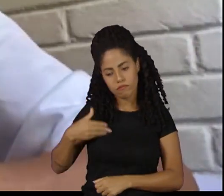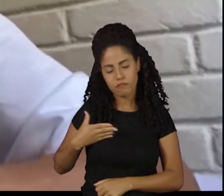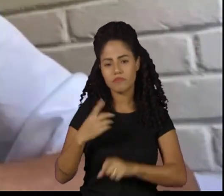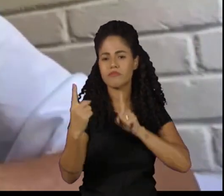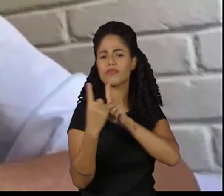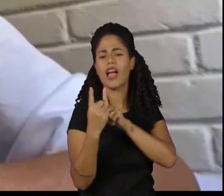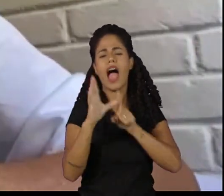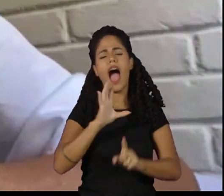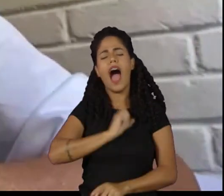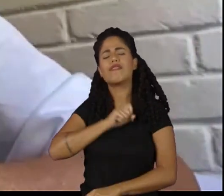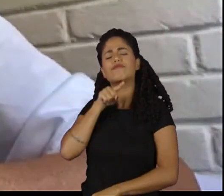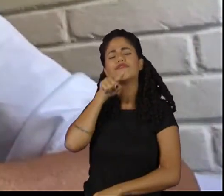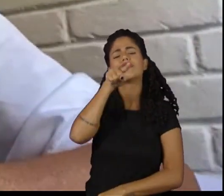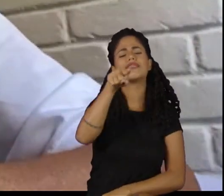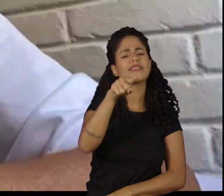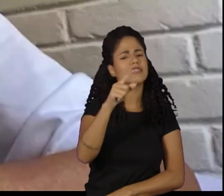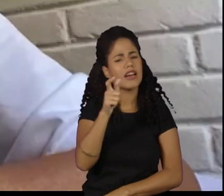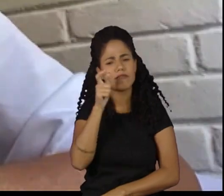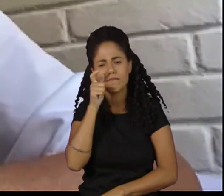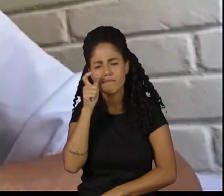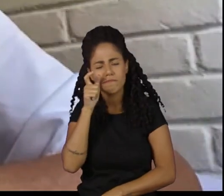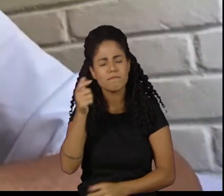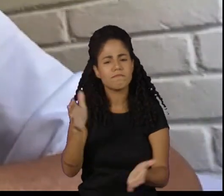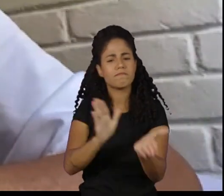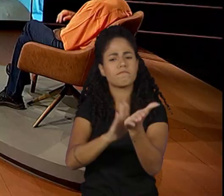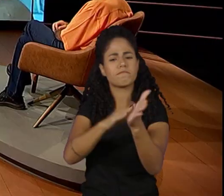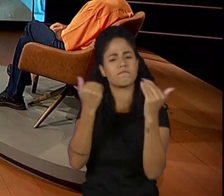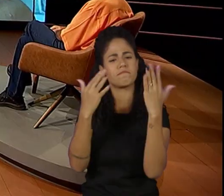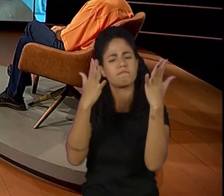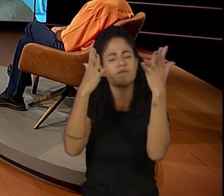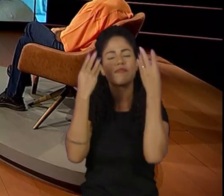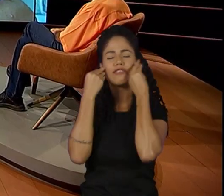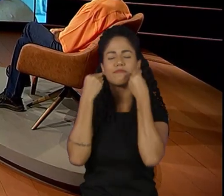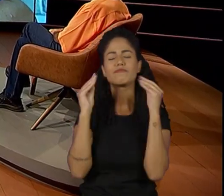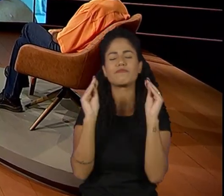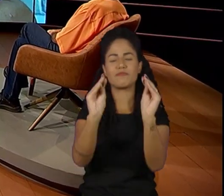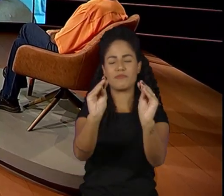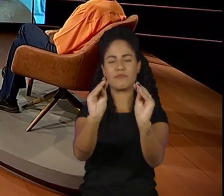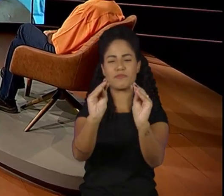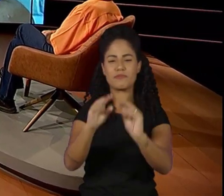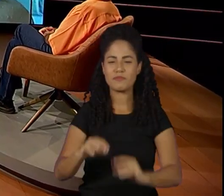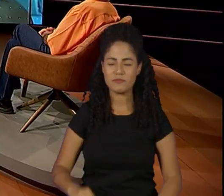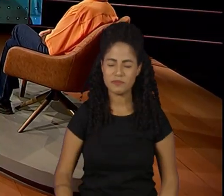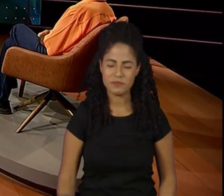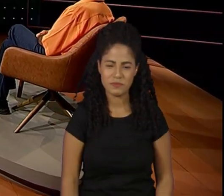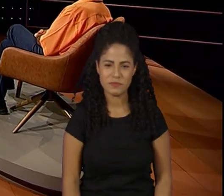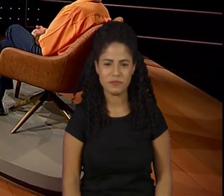amo demais, te admiro demais, você é uma grande pessoa. Beijo, meu amor. Tchau.